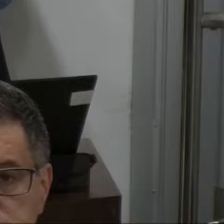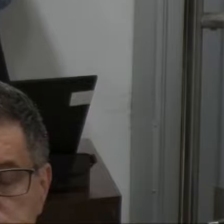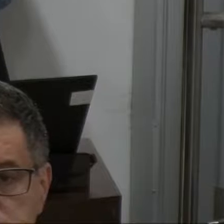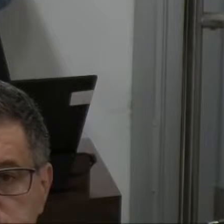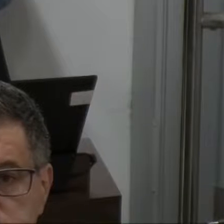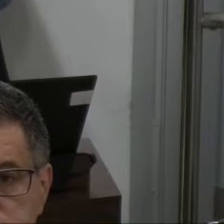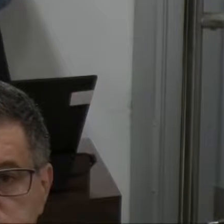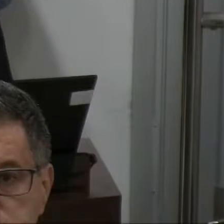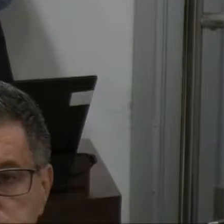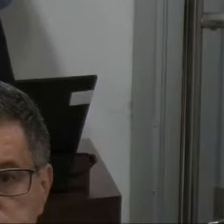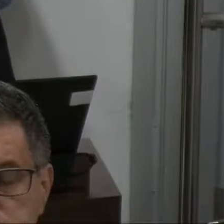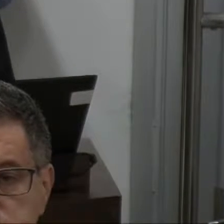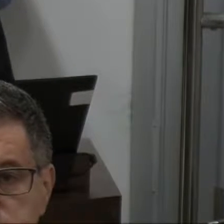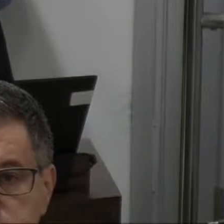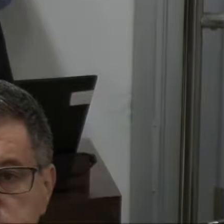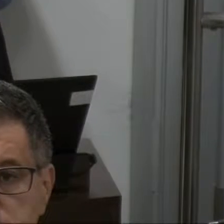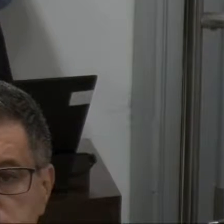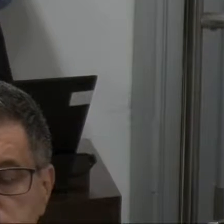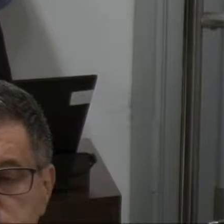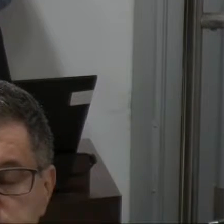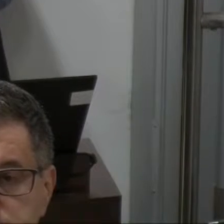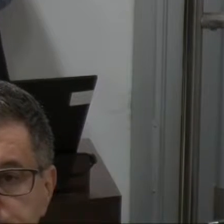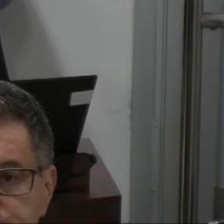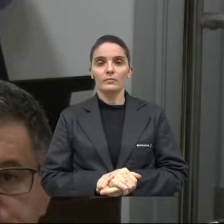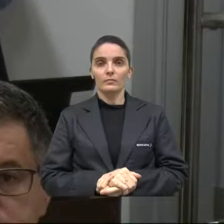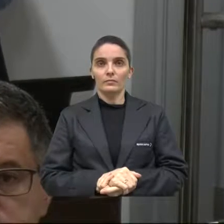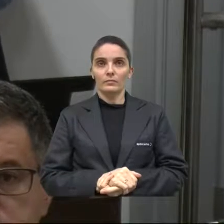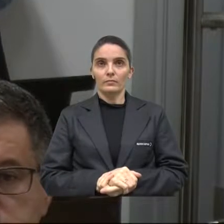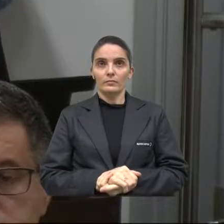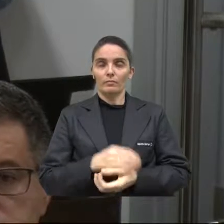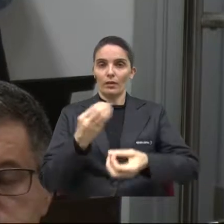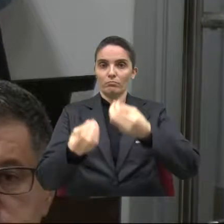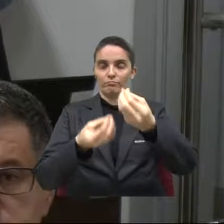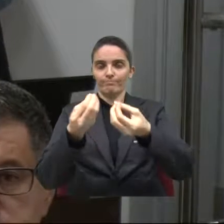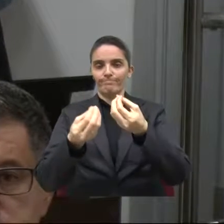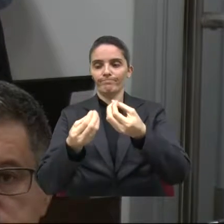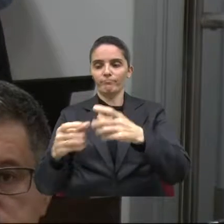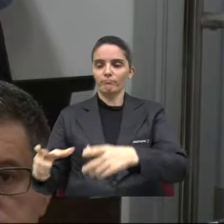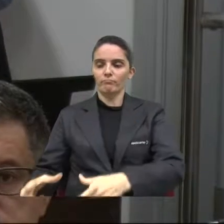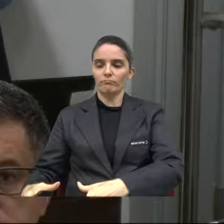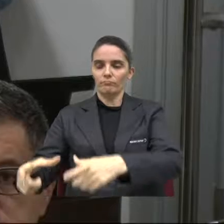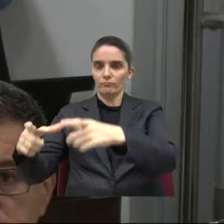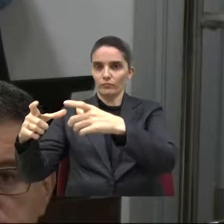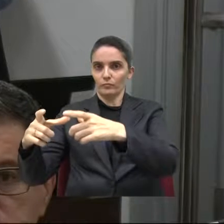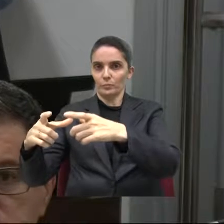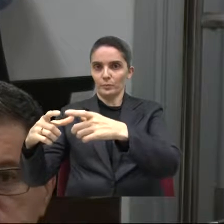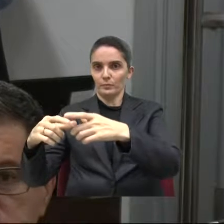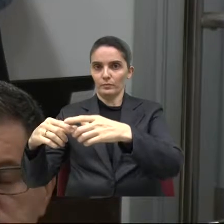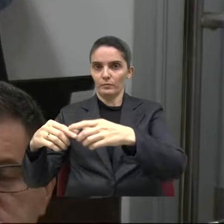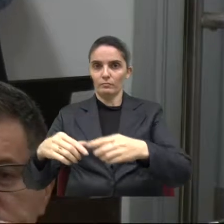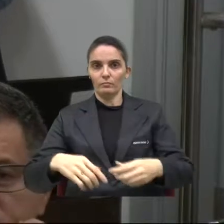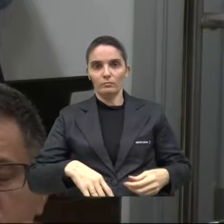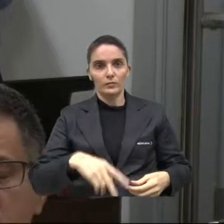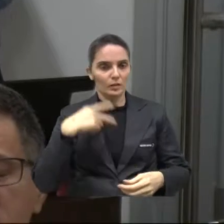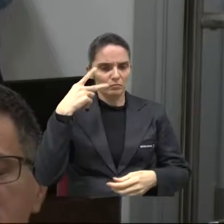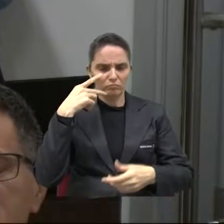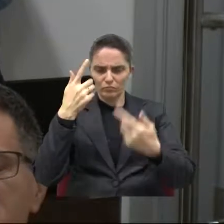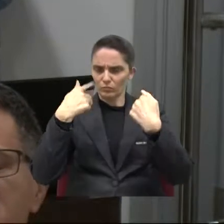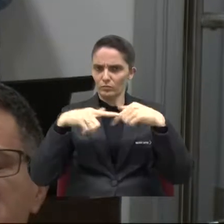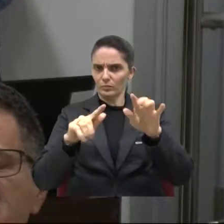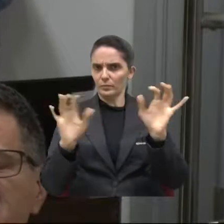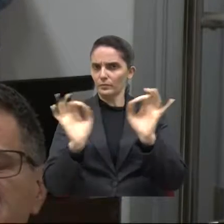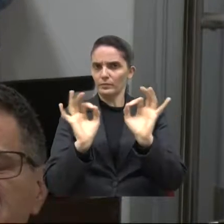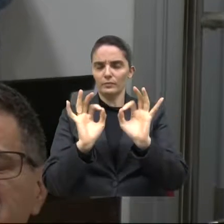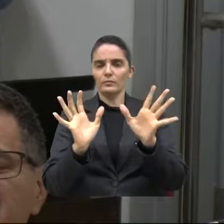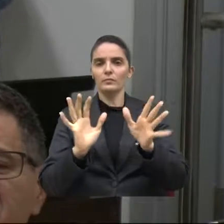netos, aqui essa cidade. Então a gente tem que ter esse senso. Aqui ninguém é contra ninguém, não. Eu falei aqui semana passada,